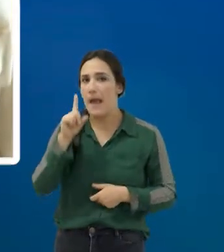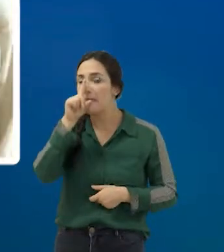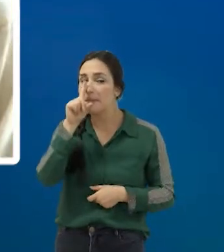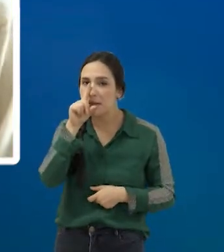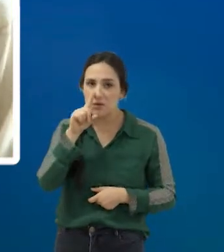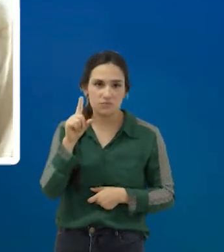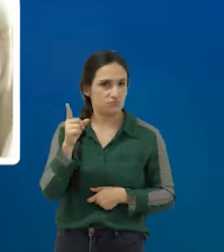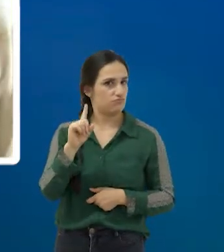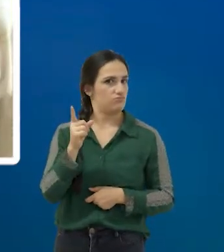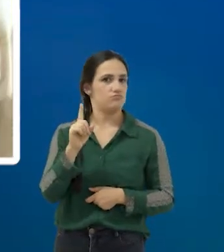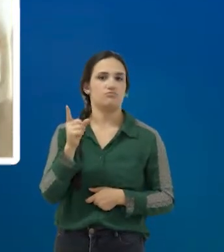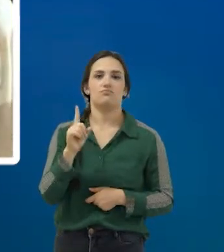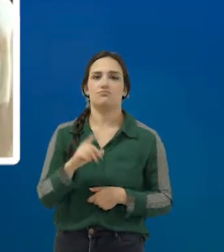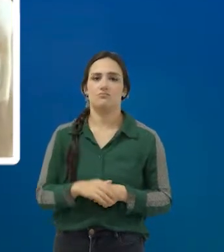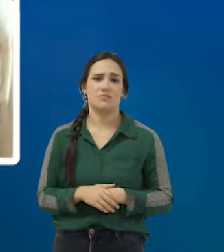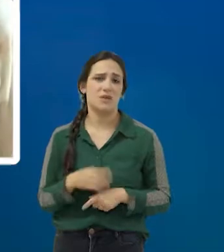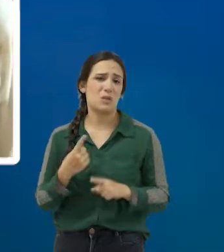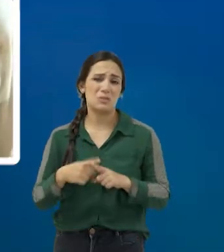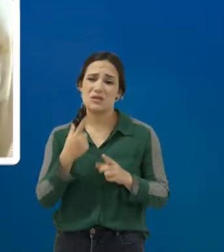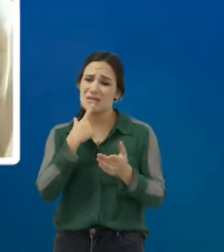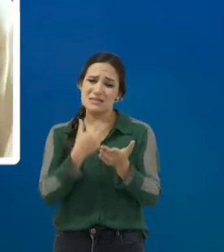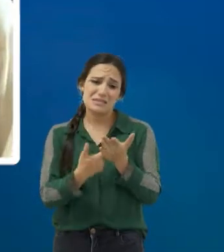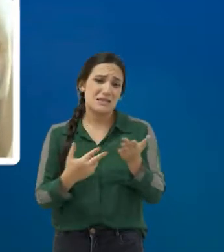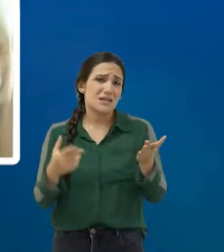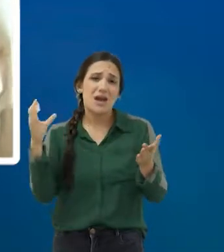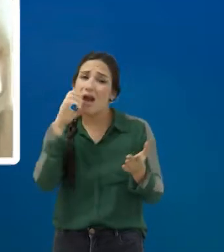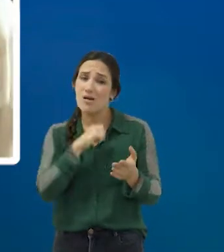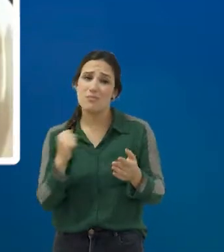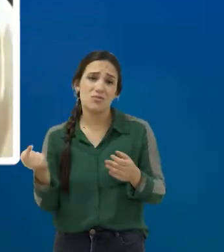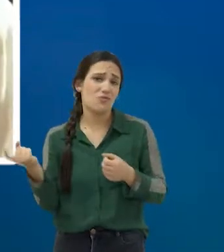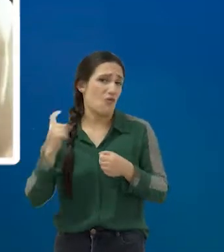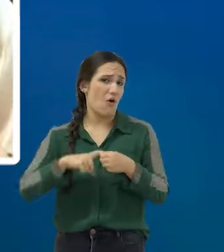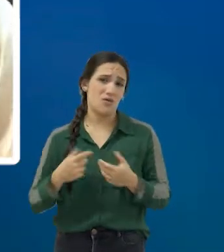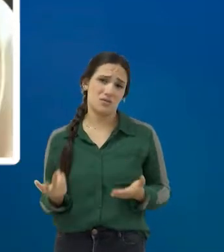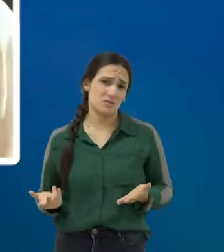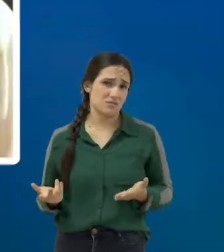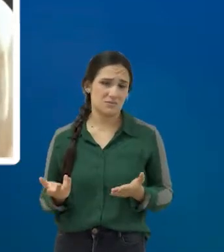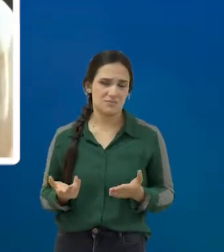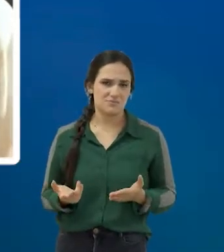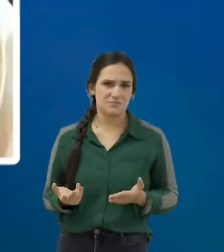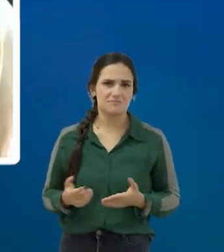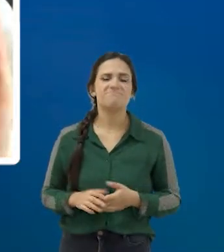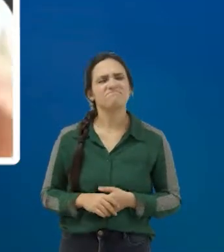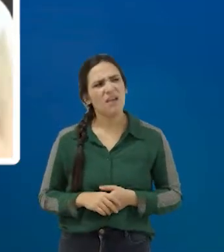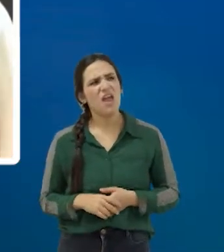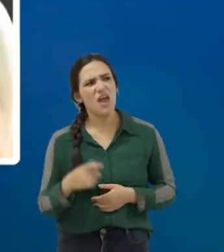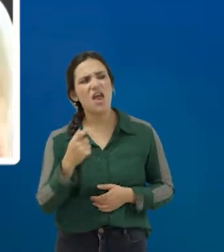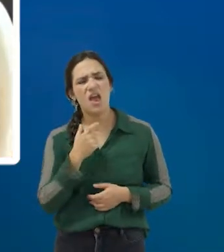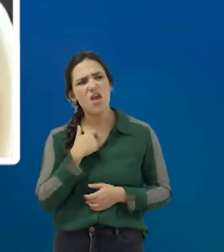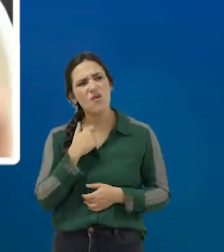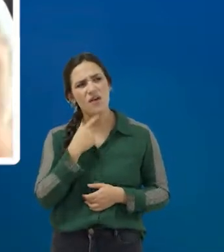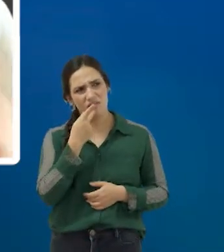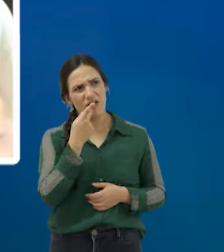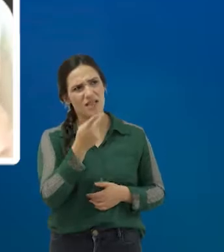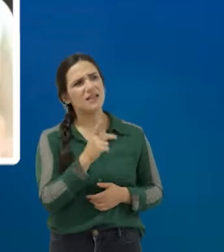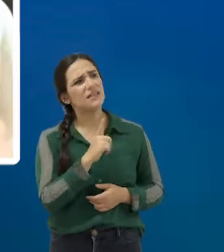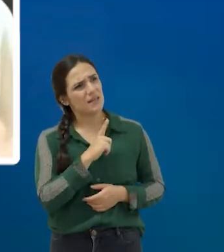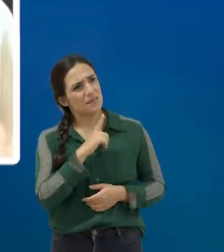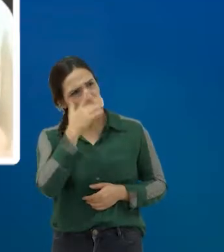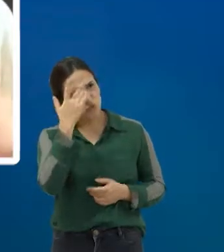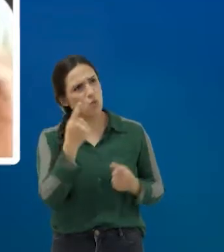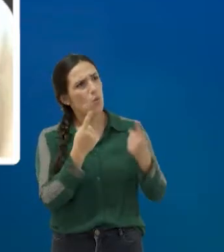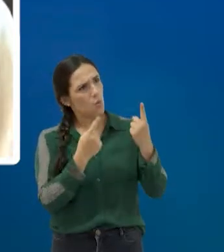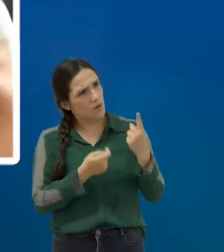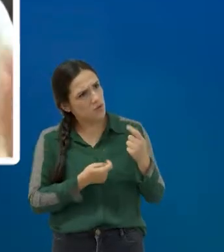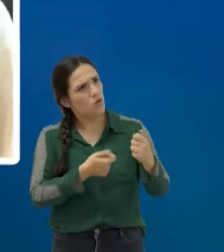risco nenhum, porque o sangue ele recupera muito rápido também. Isso que eu ia falar para você. Tem gente que doa até mais de uma